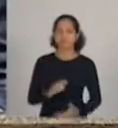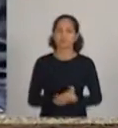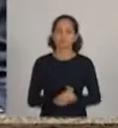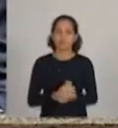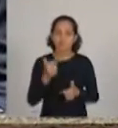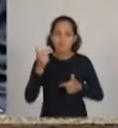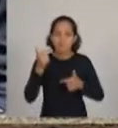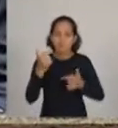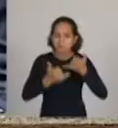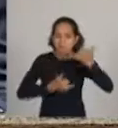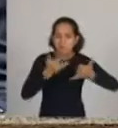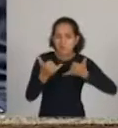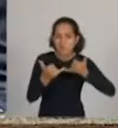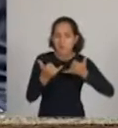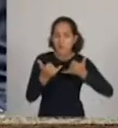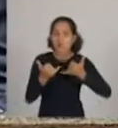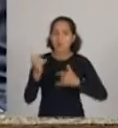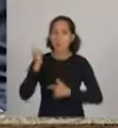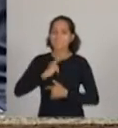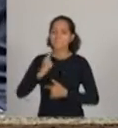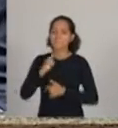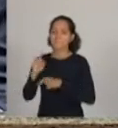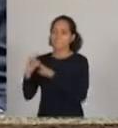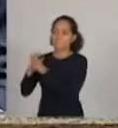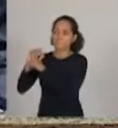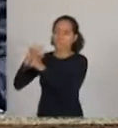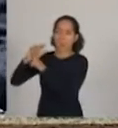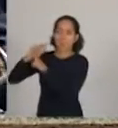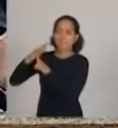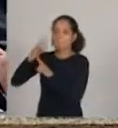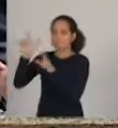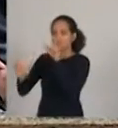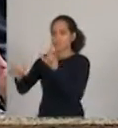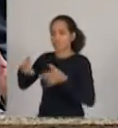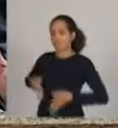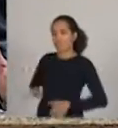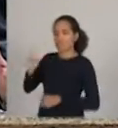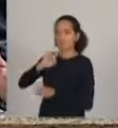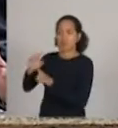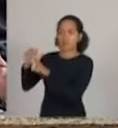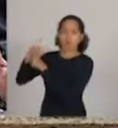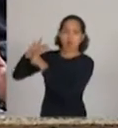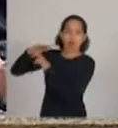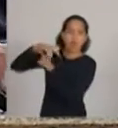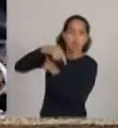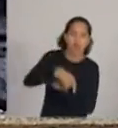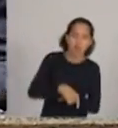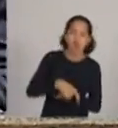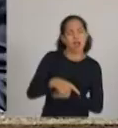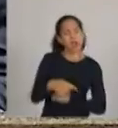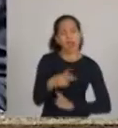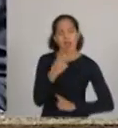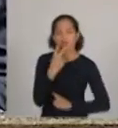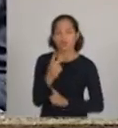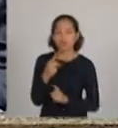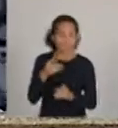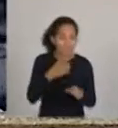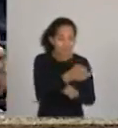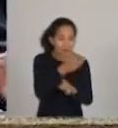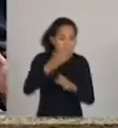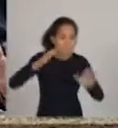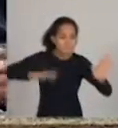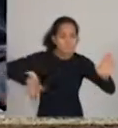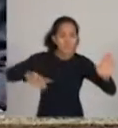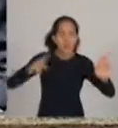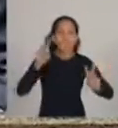invasão dos mineiros aqui. Isso não é novidade, porque no verão você acha mais mineiro nas praias do